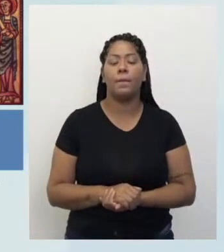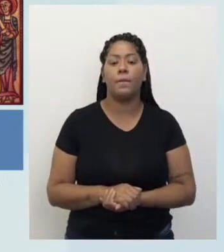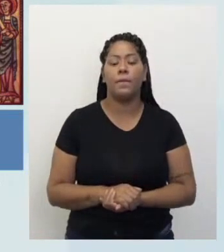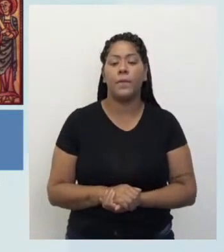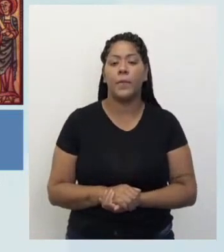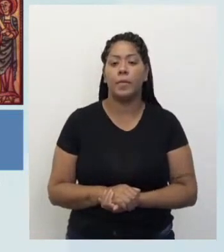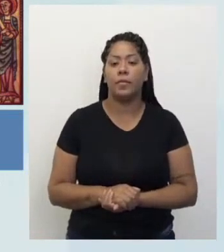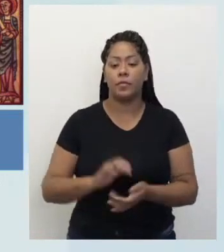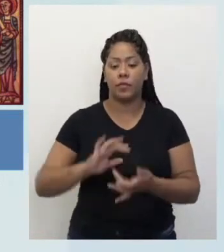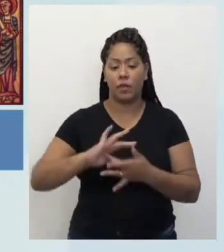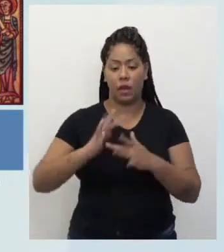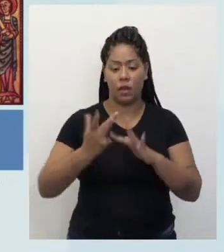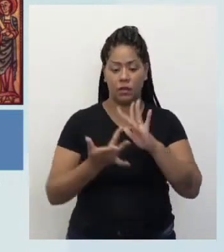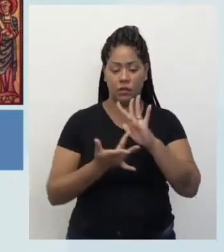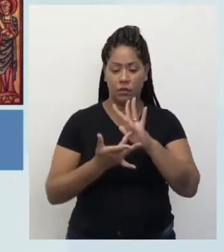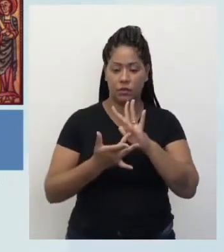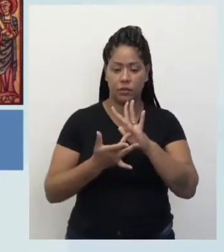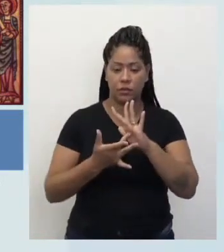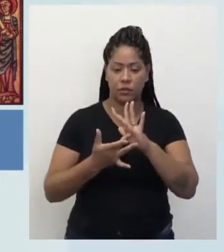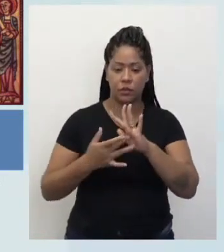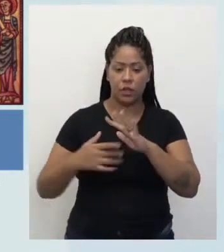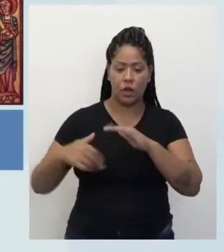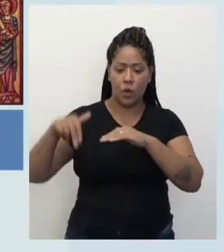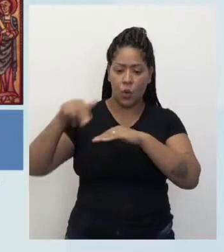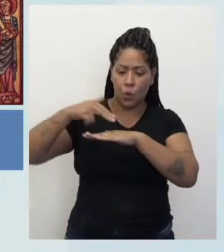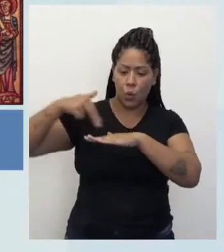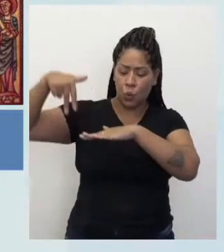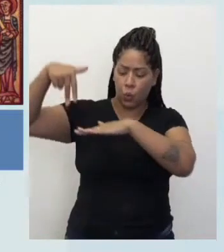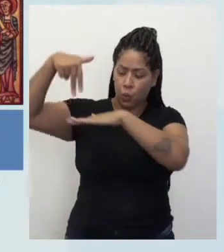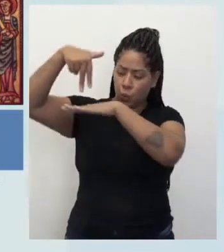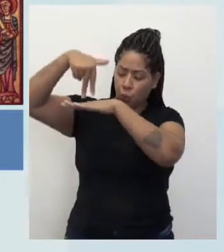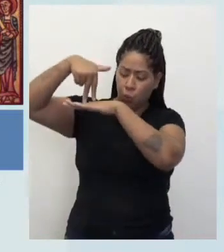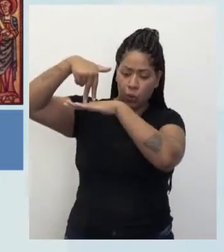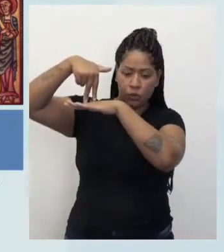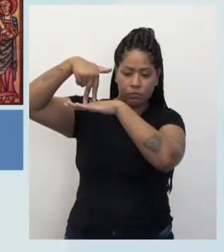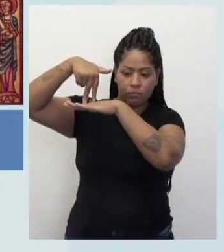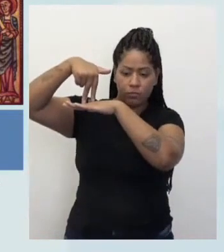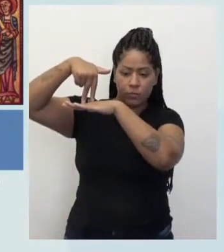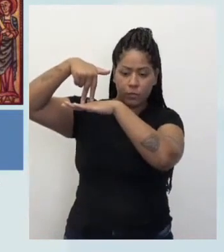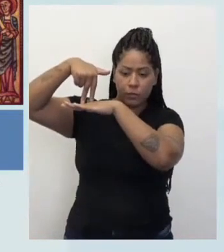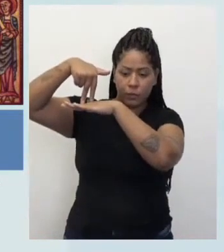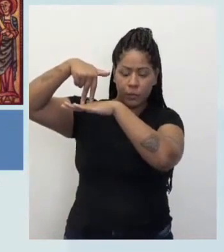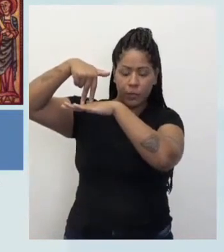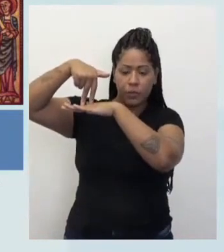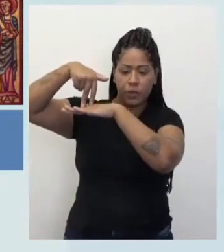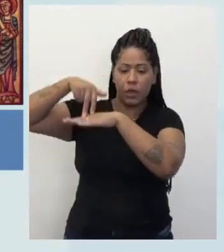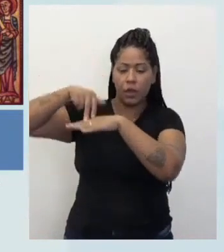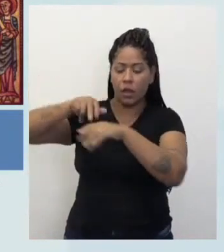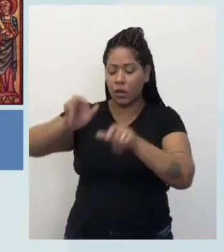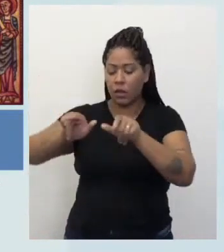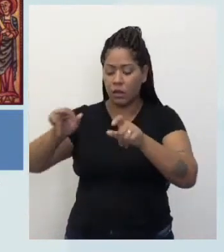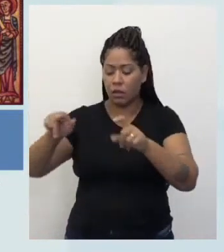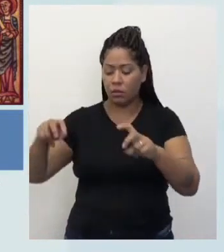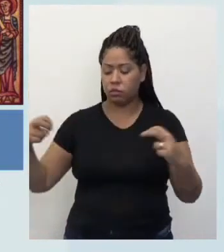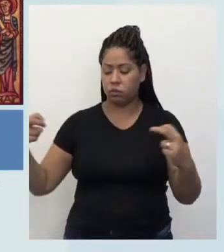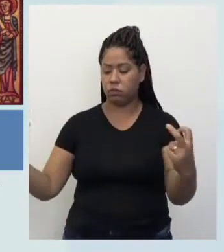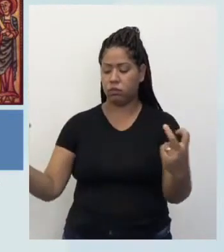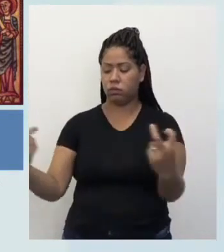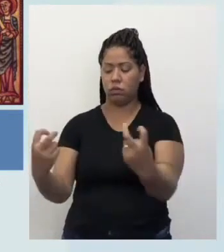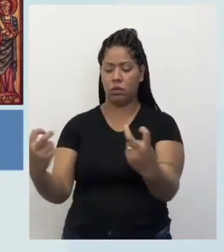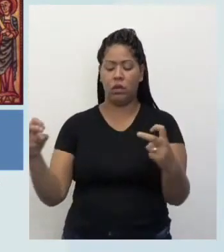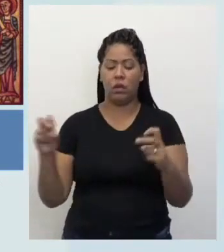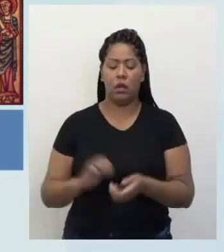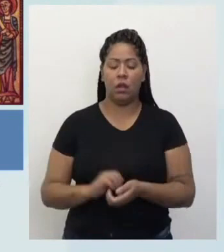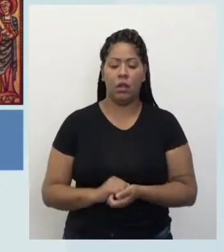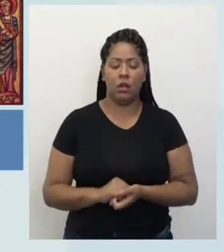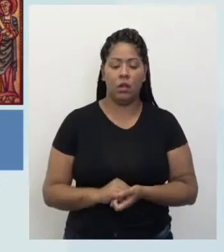Jesus está num plano horizontal em relação aos demais personagens que são os apóstolos aí, colocando ele num